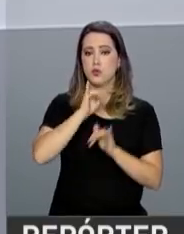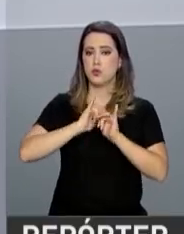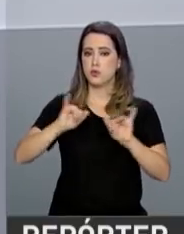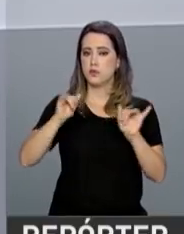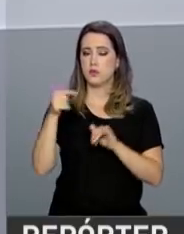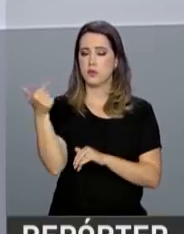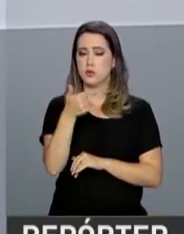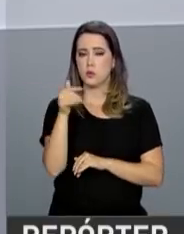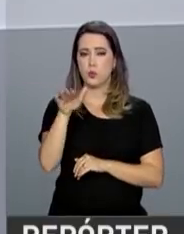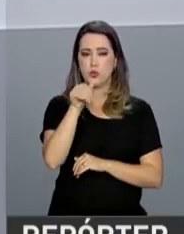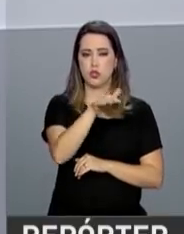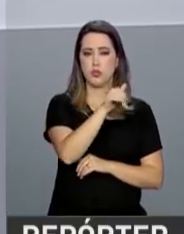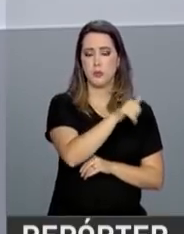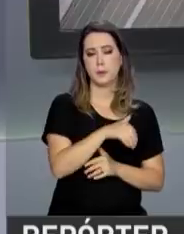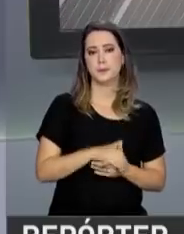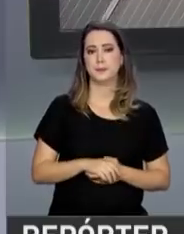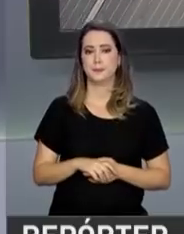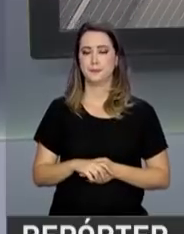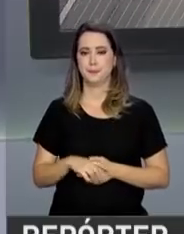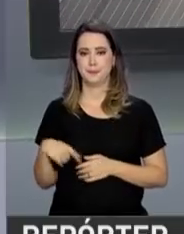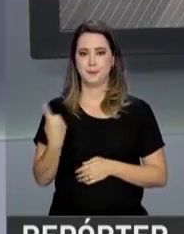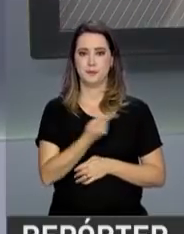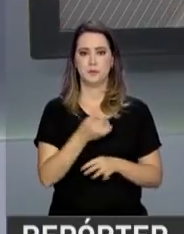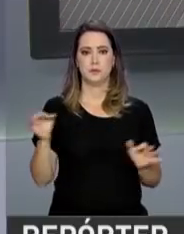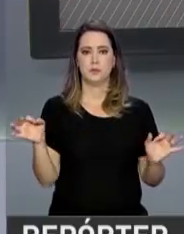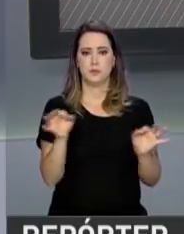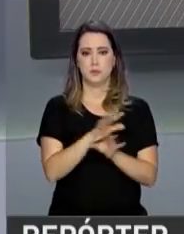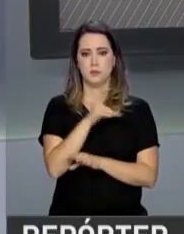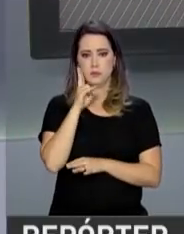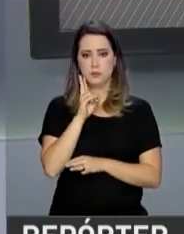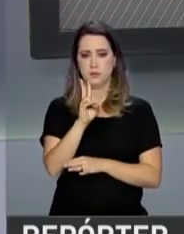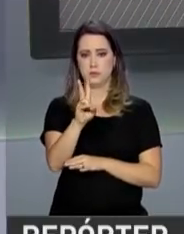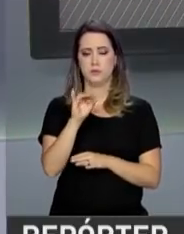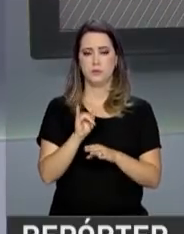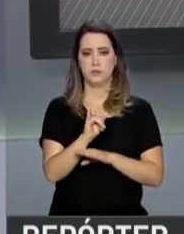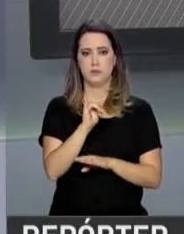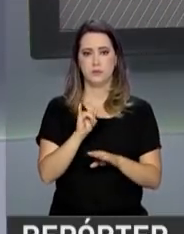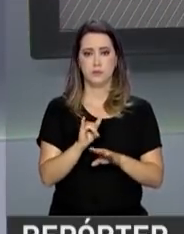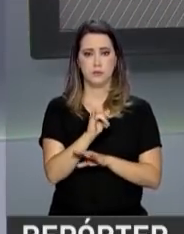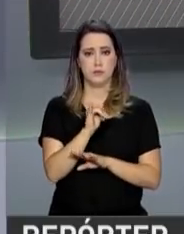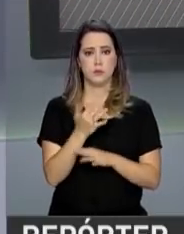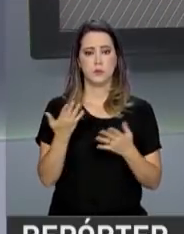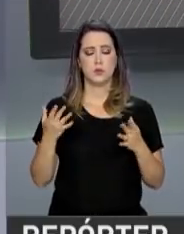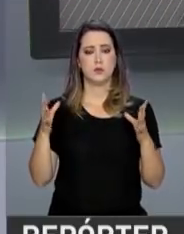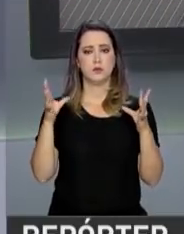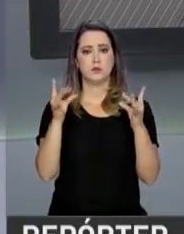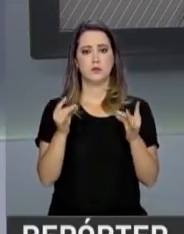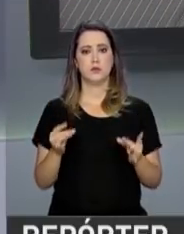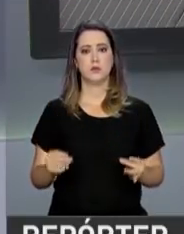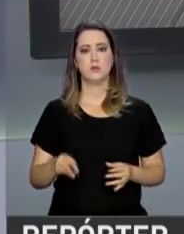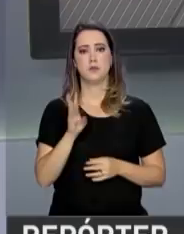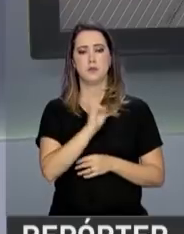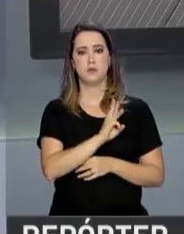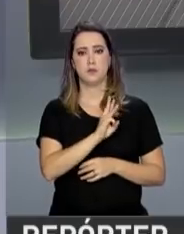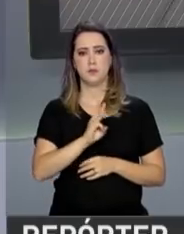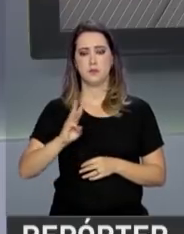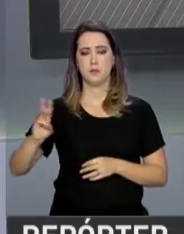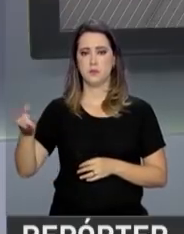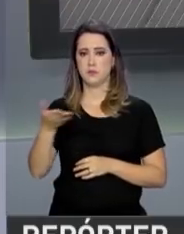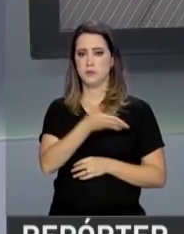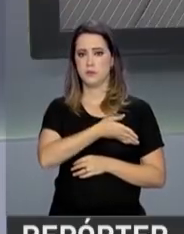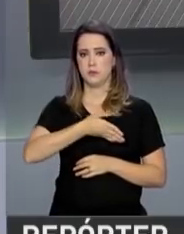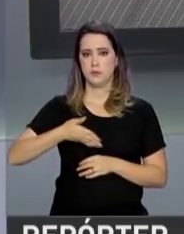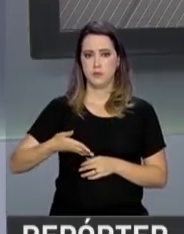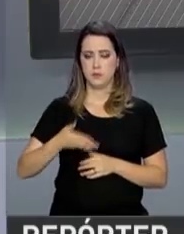divulgada a segunda chamada nós ficamos por aqui você pode rever as reportagens no youtube e toda a nossa programação também